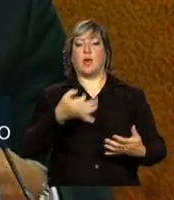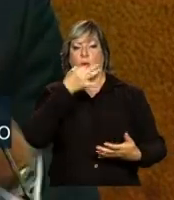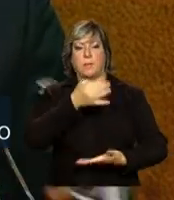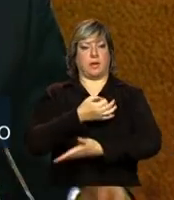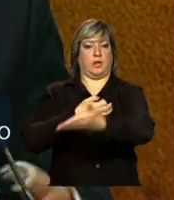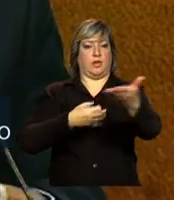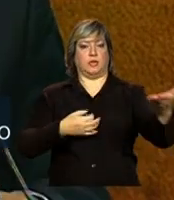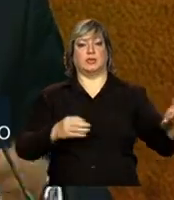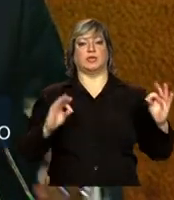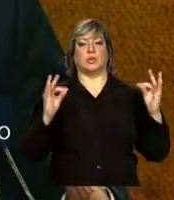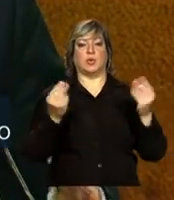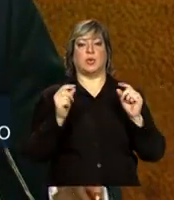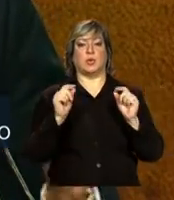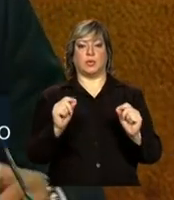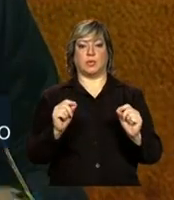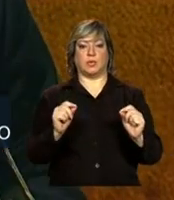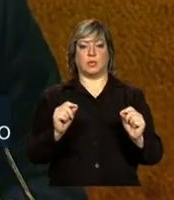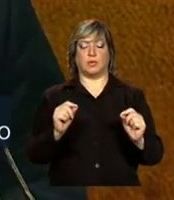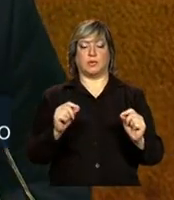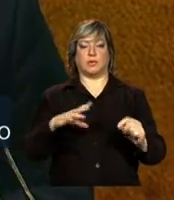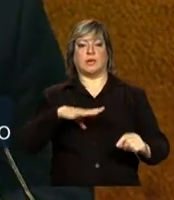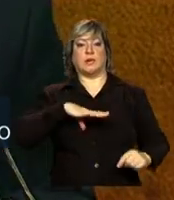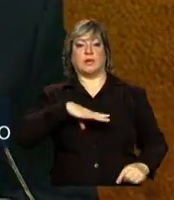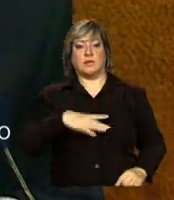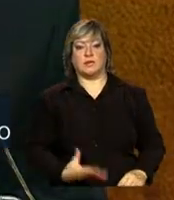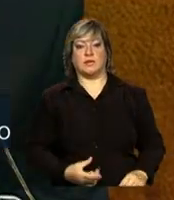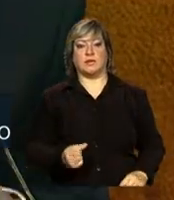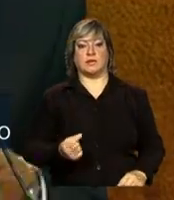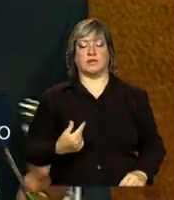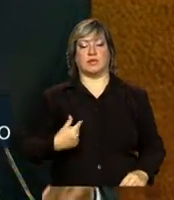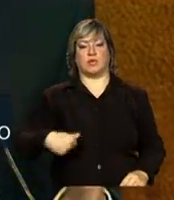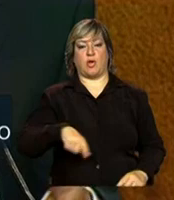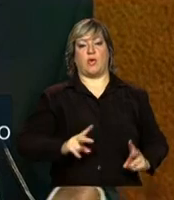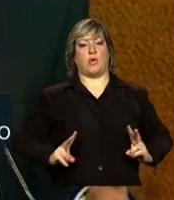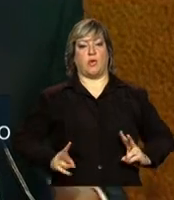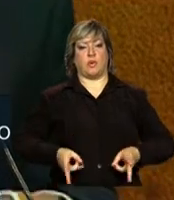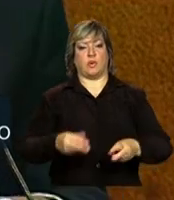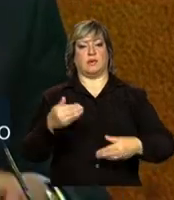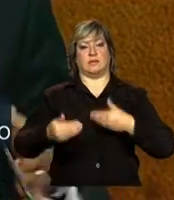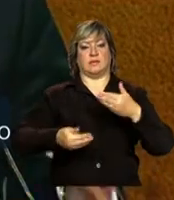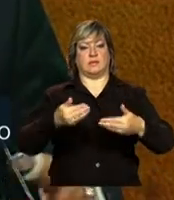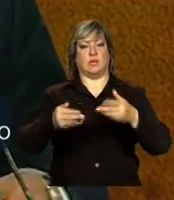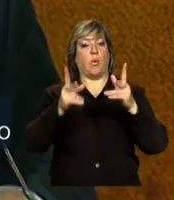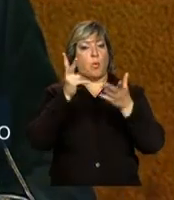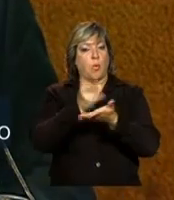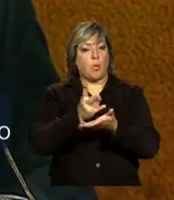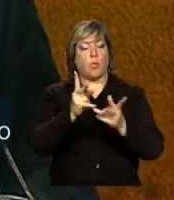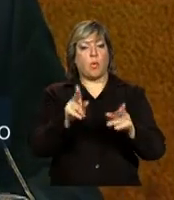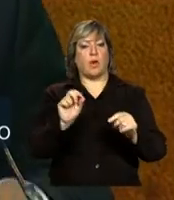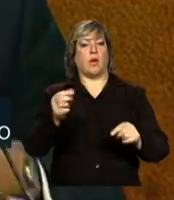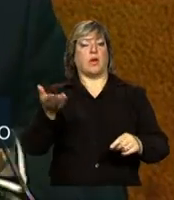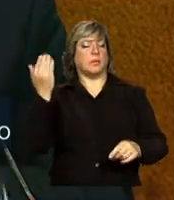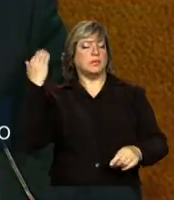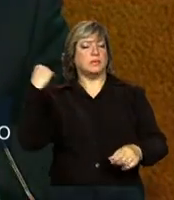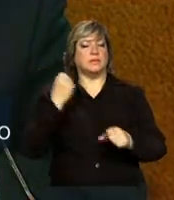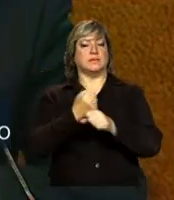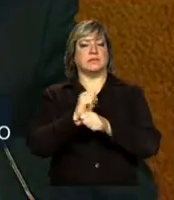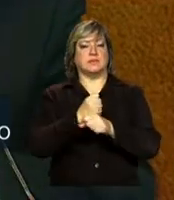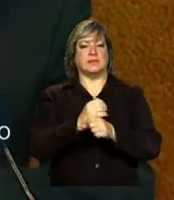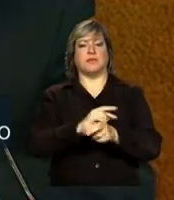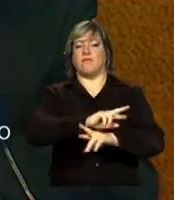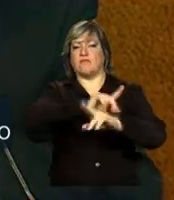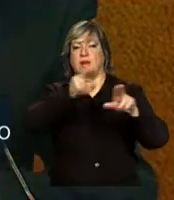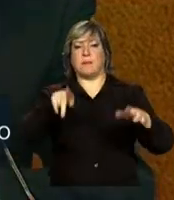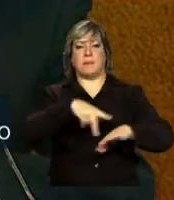todos que o desafio de que continuemos trabalhando nessa mesma dinâmica como começamos já há muitos anos nos vários